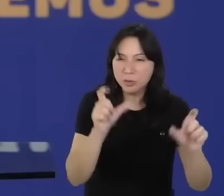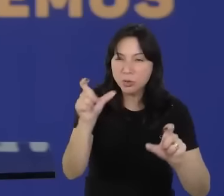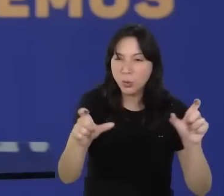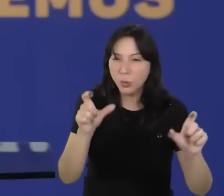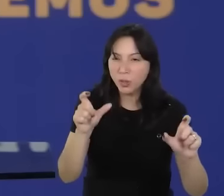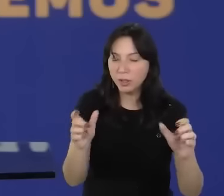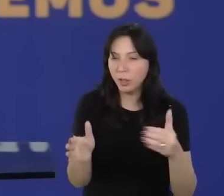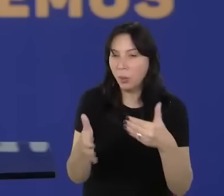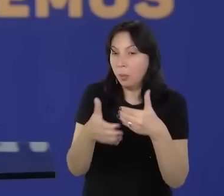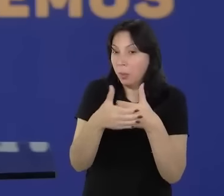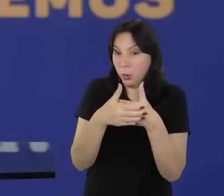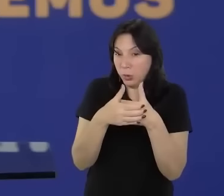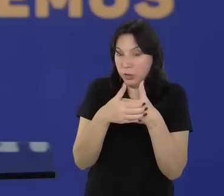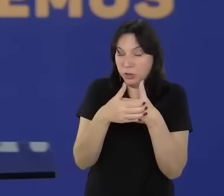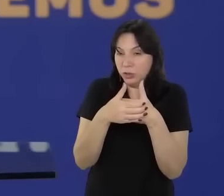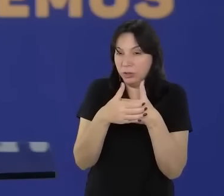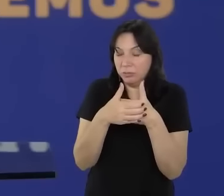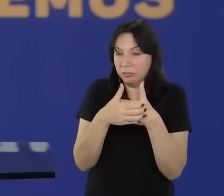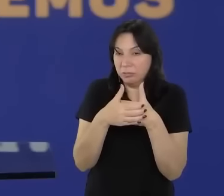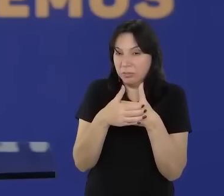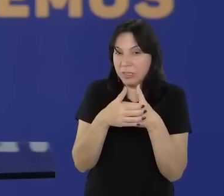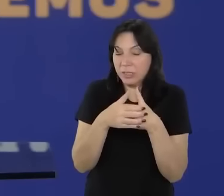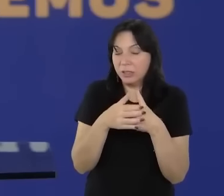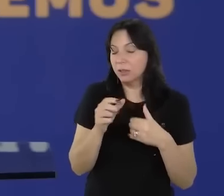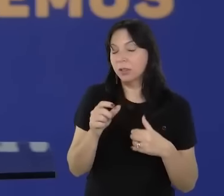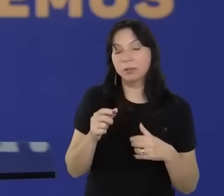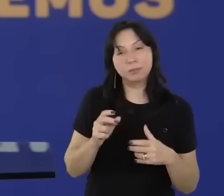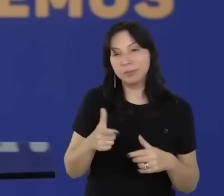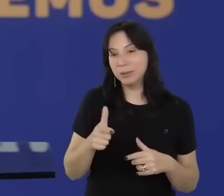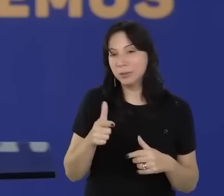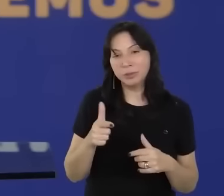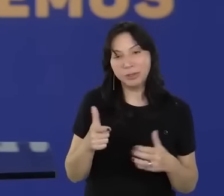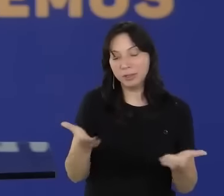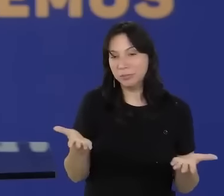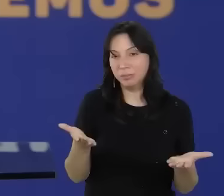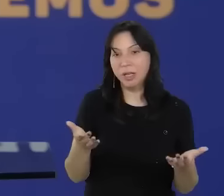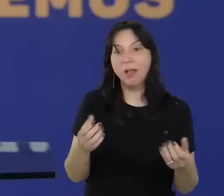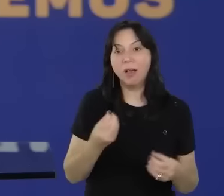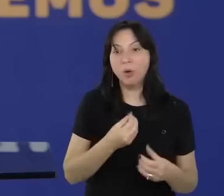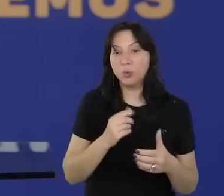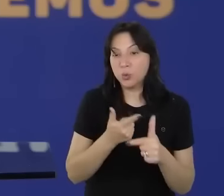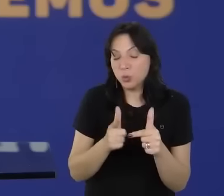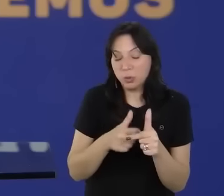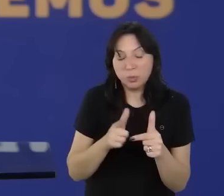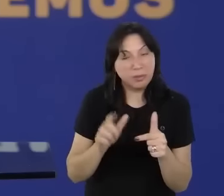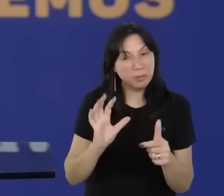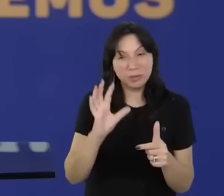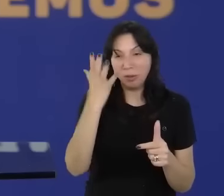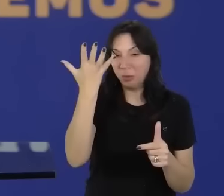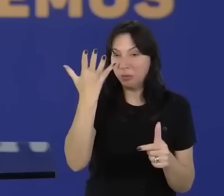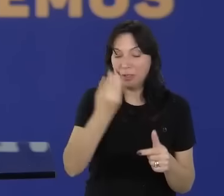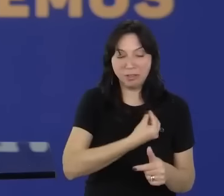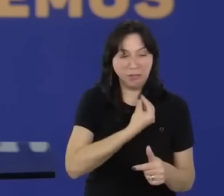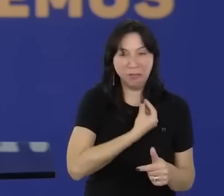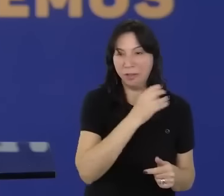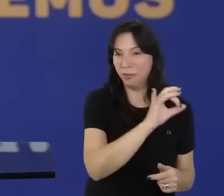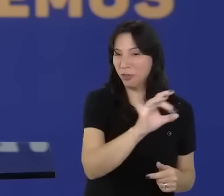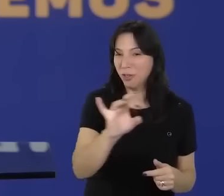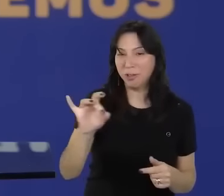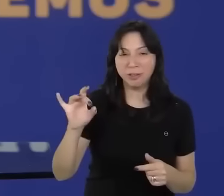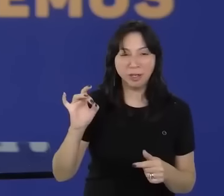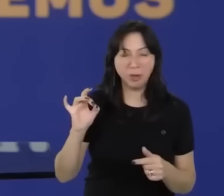vidro a vida é ao vivo e em cores não é um ensaio